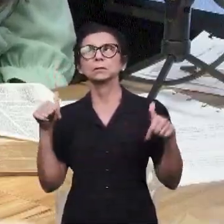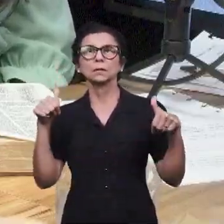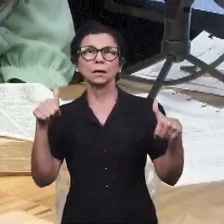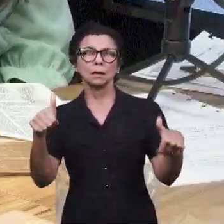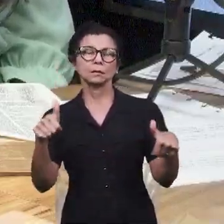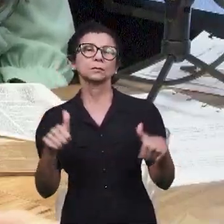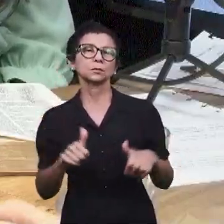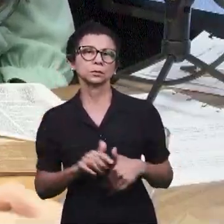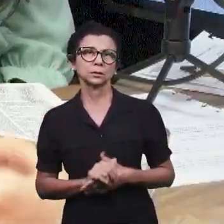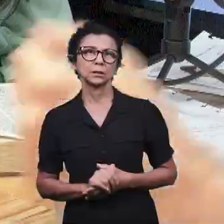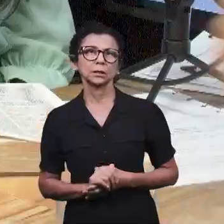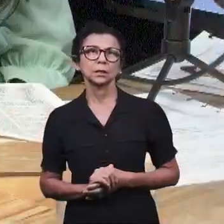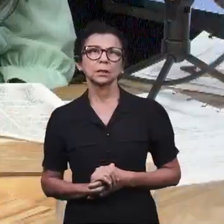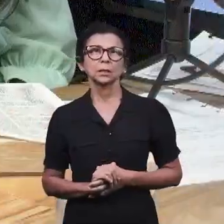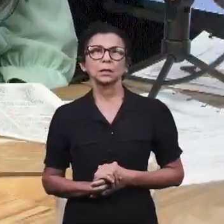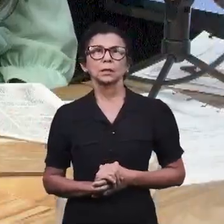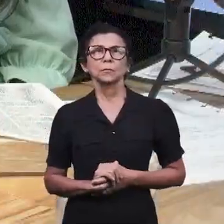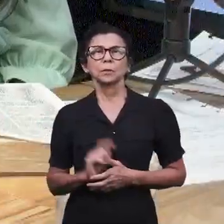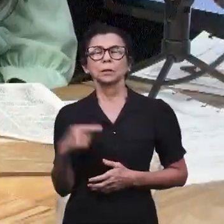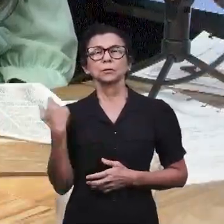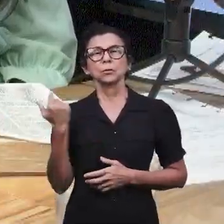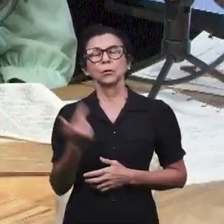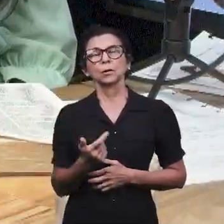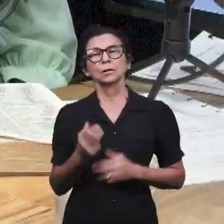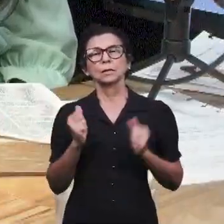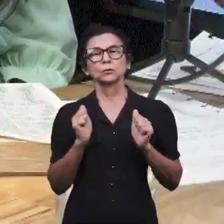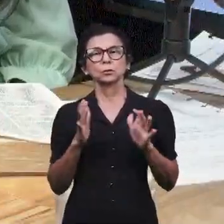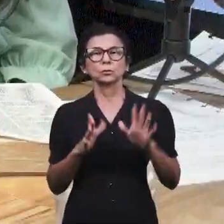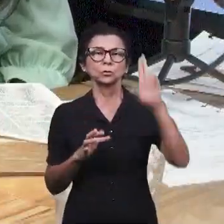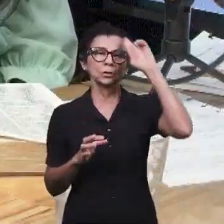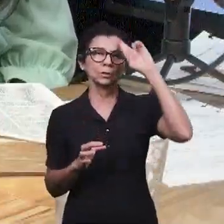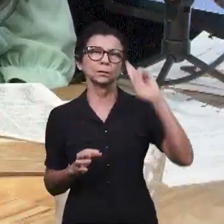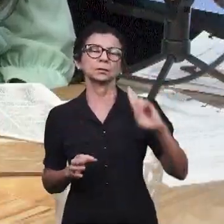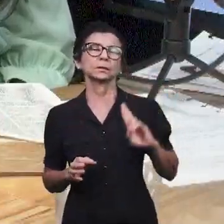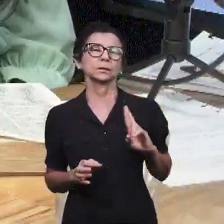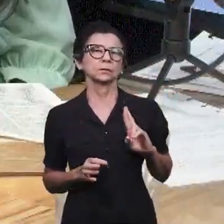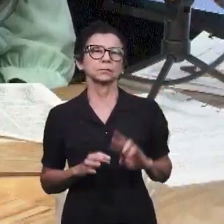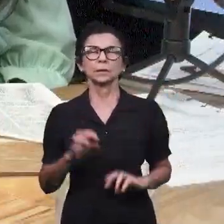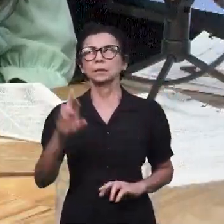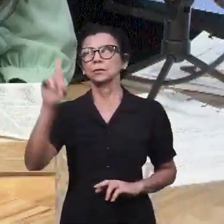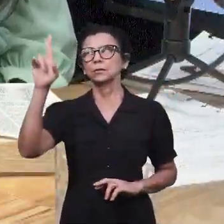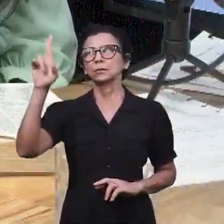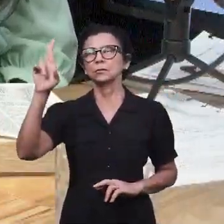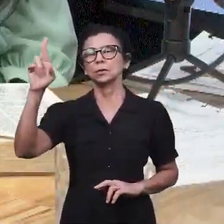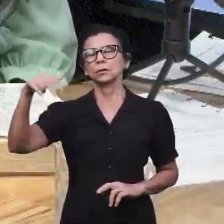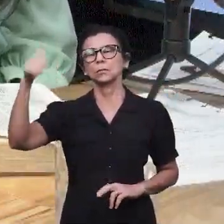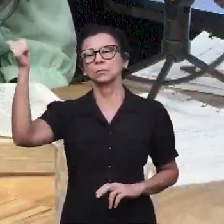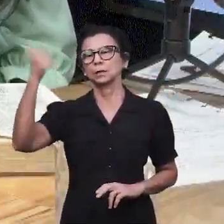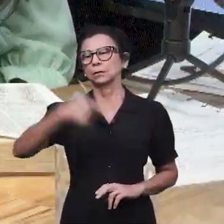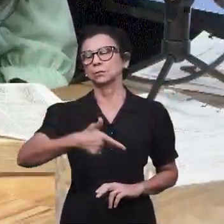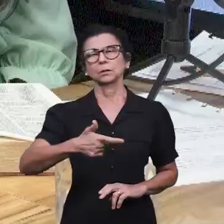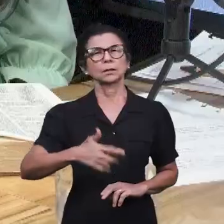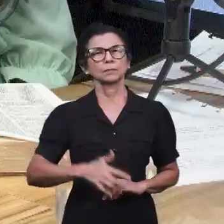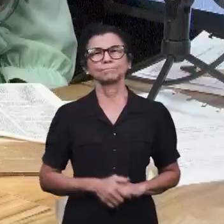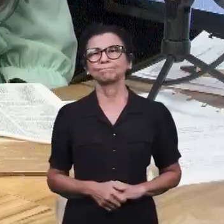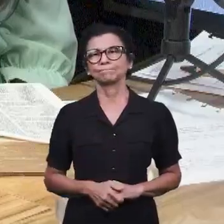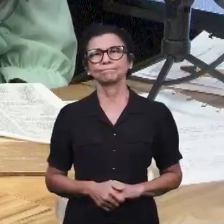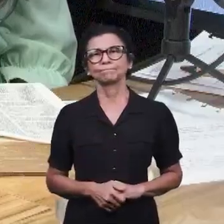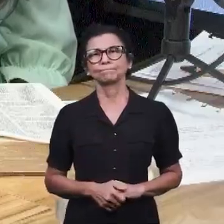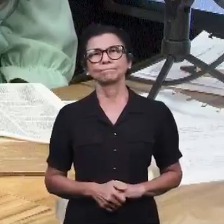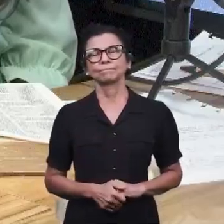a gente como homem, como ser racional colocamos, mas o Senhor não está aí para isso. Ele está muito além dessas barreiras racionais que o homem